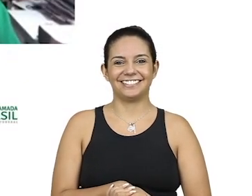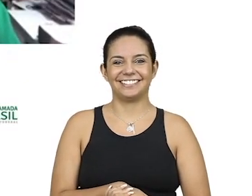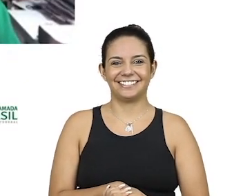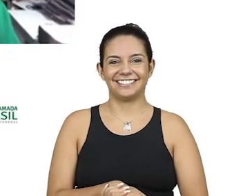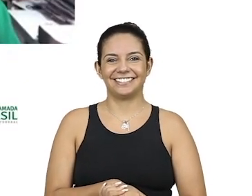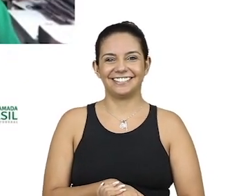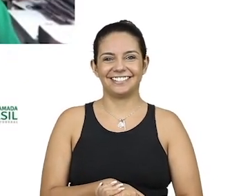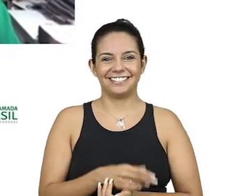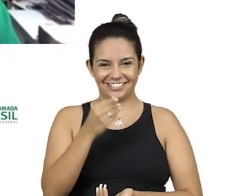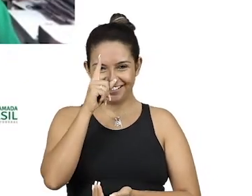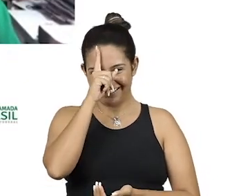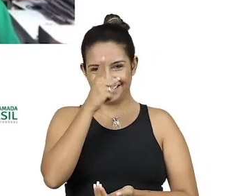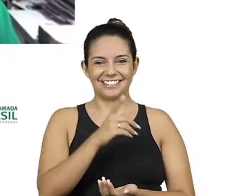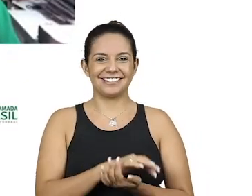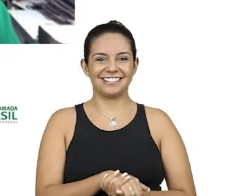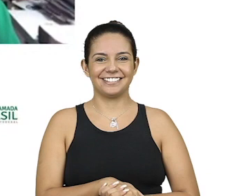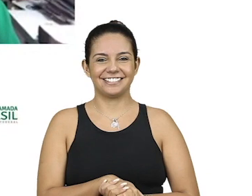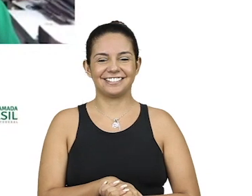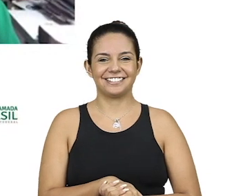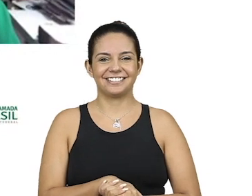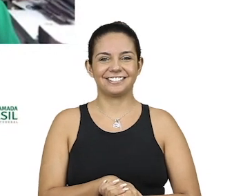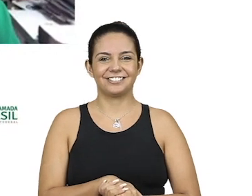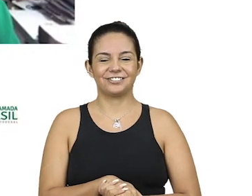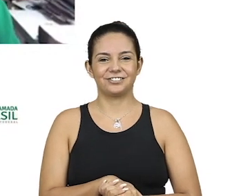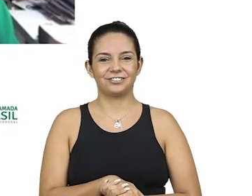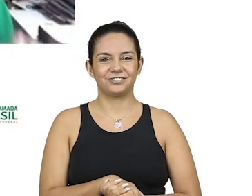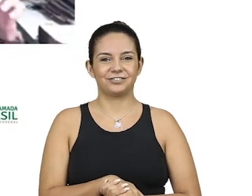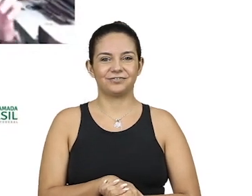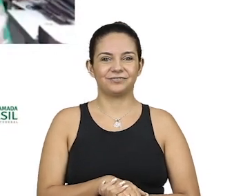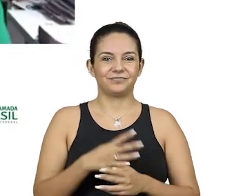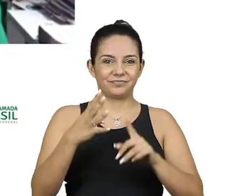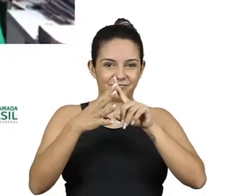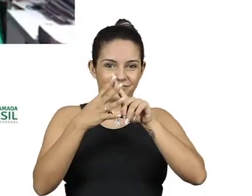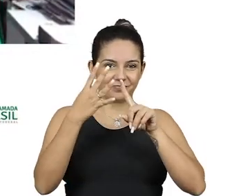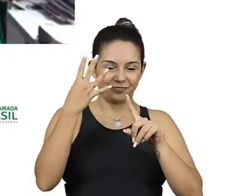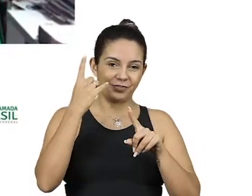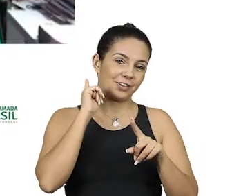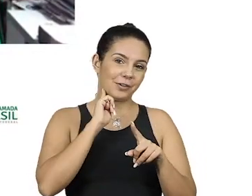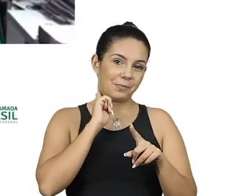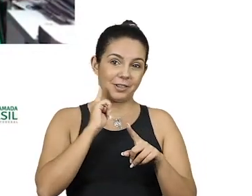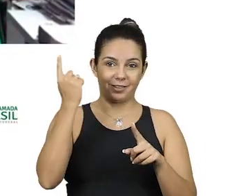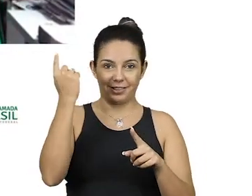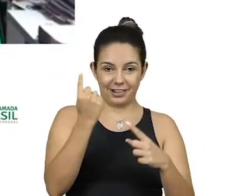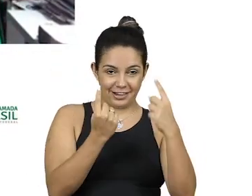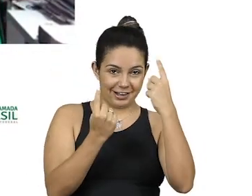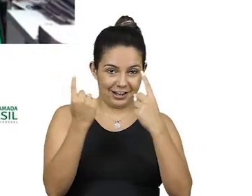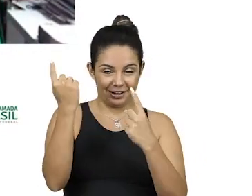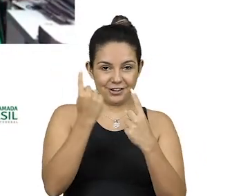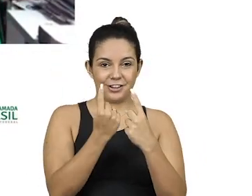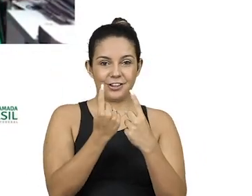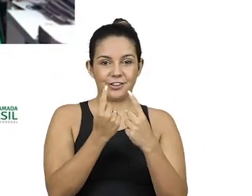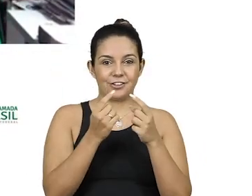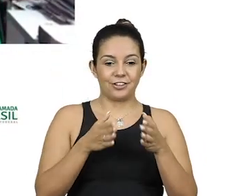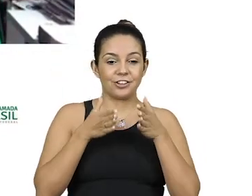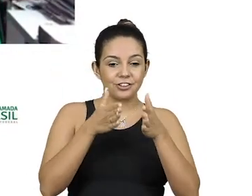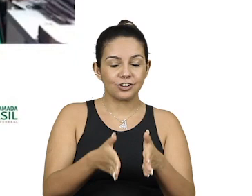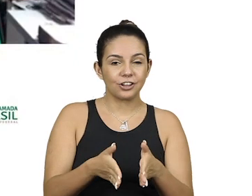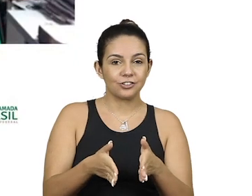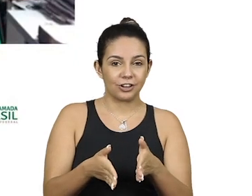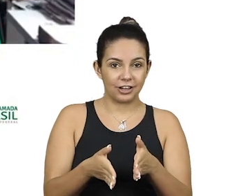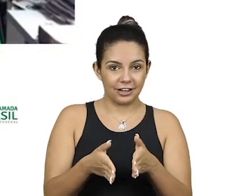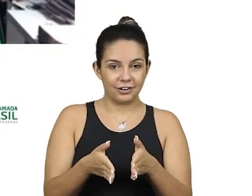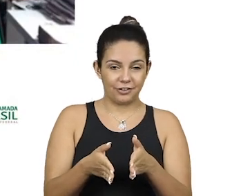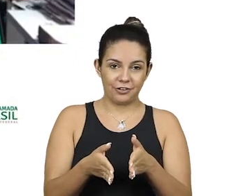É muita criatividade. Aí desceram, os 4 mineiros desceram. Quando eles chegaram